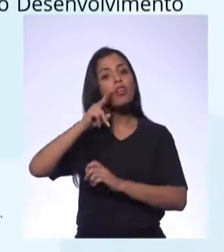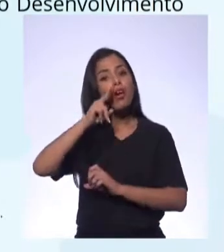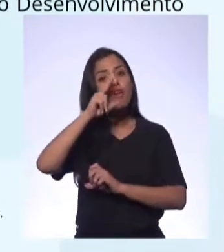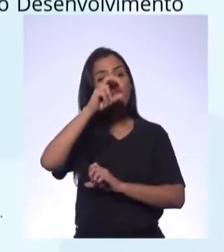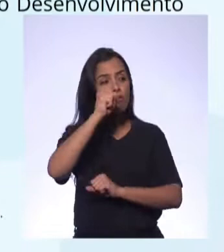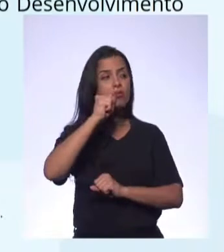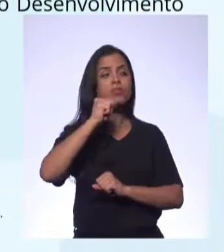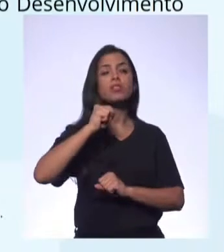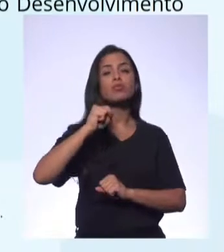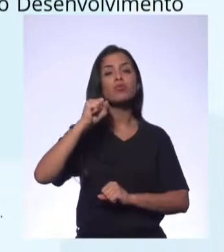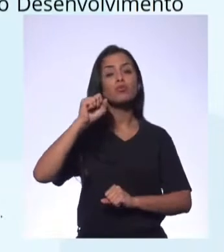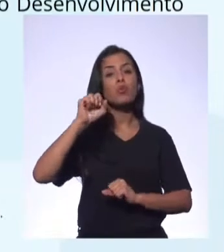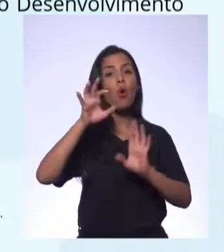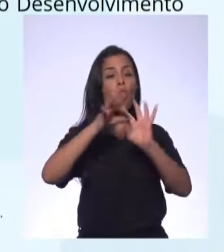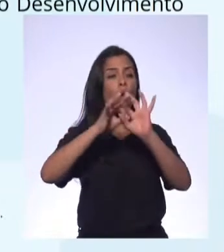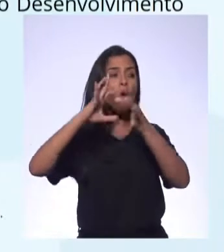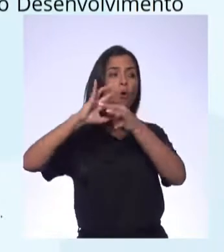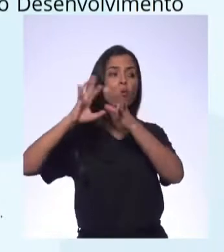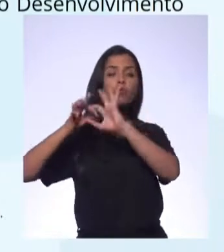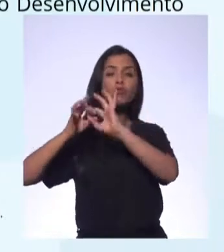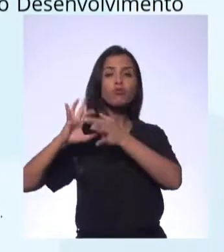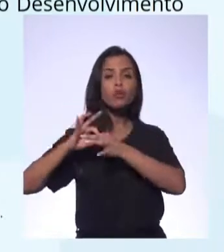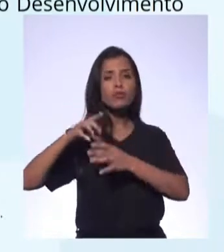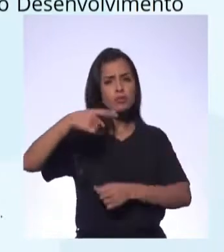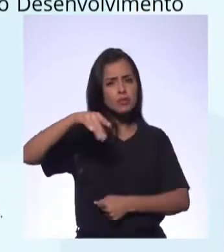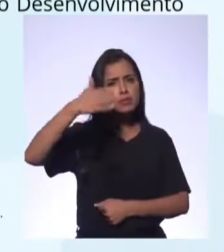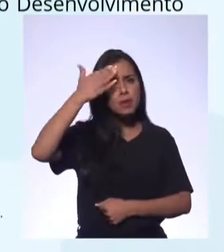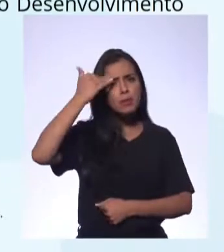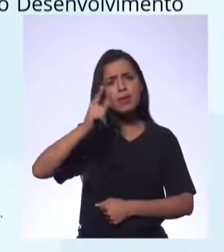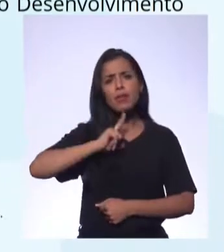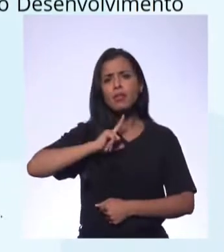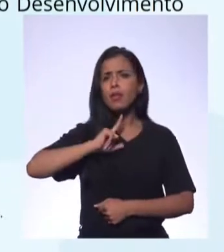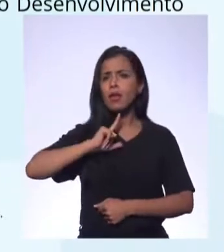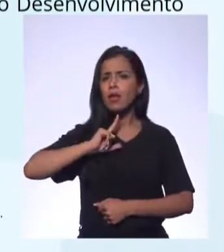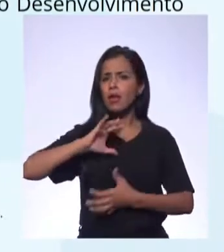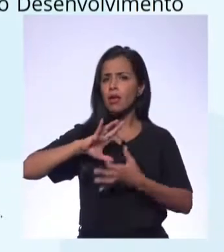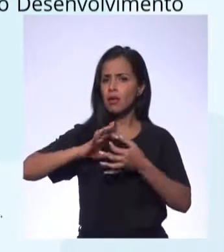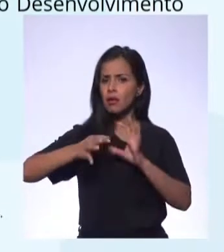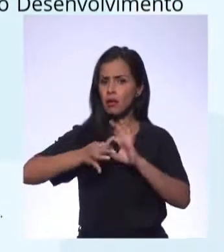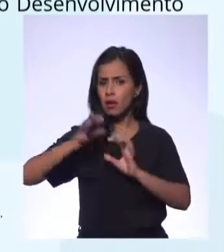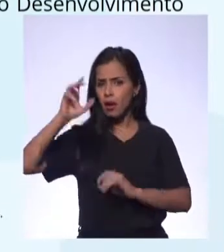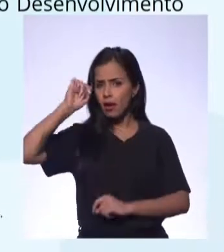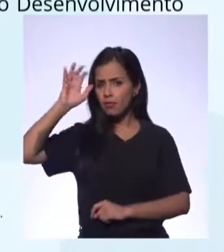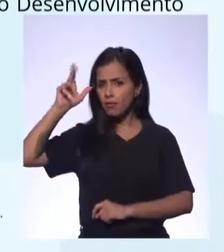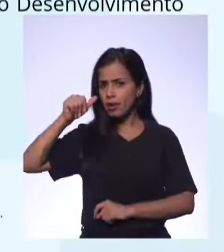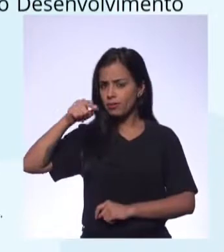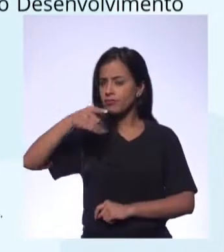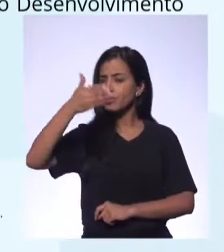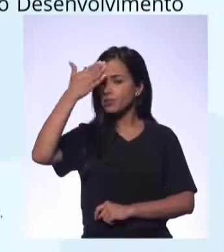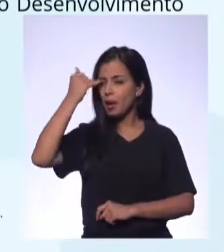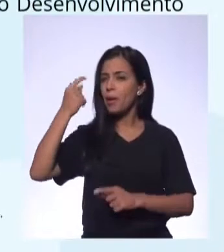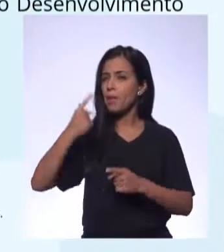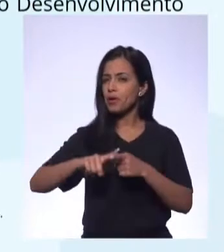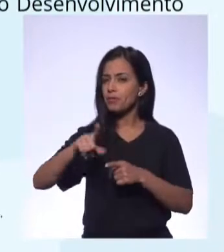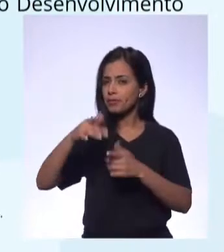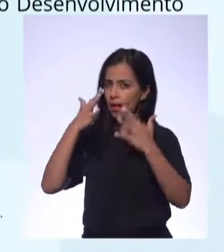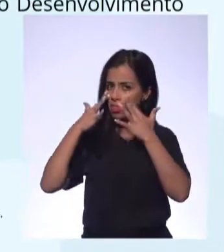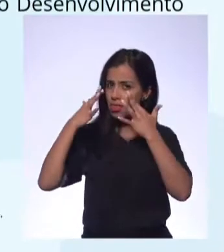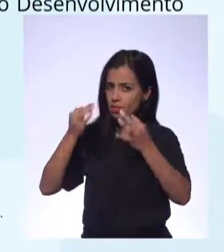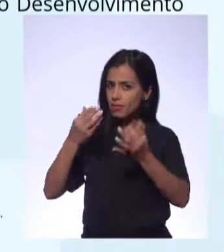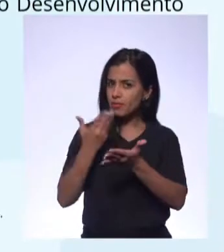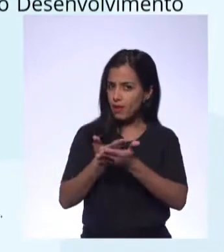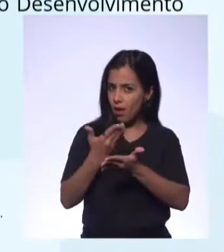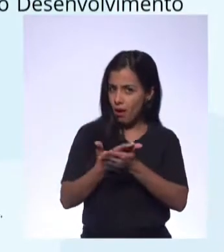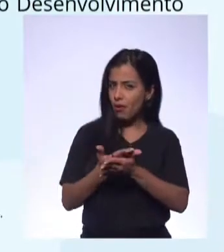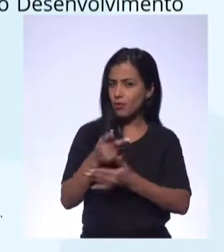enquanto continente. Vocês sabiam que existe a União Africana? Eu acho que vocês sabiam porque vocês prestam atenção na aula do professor Antônio, então a gente vai